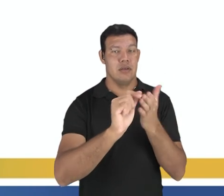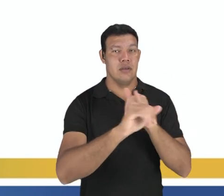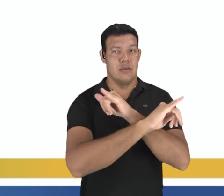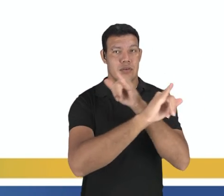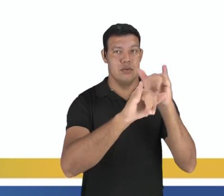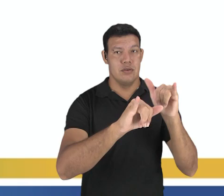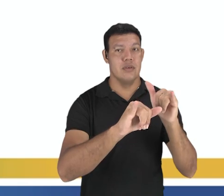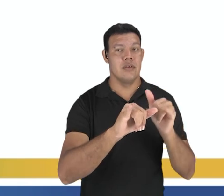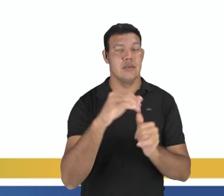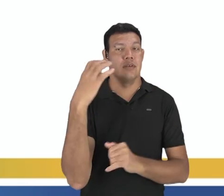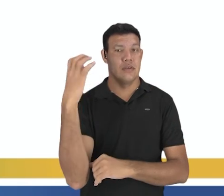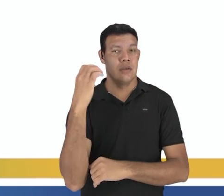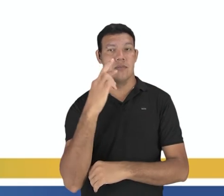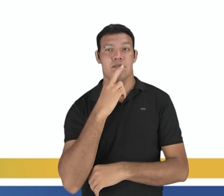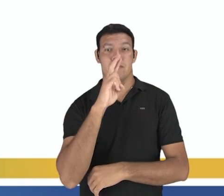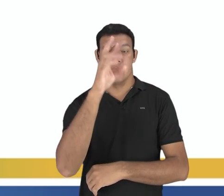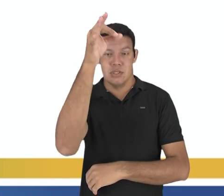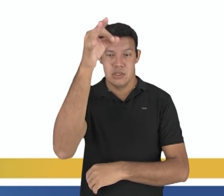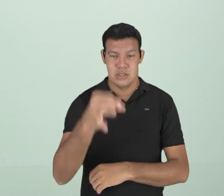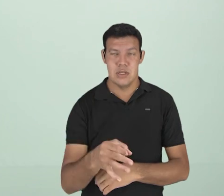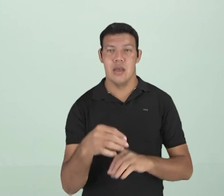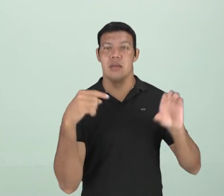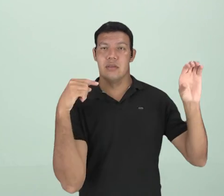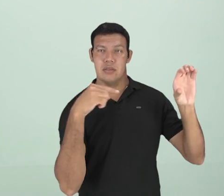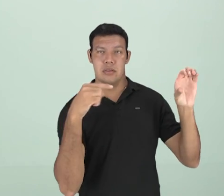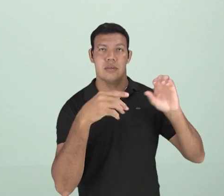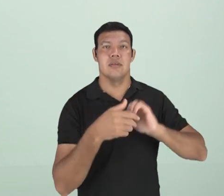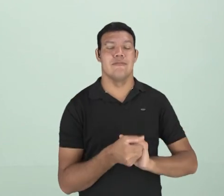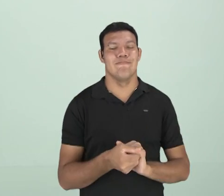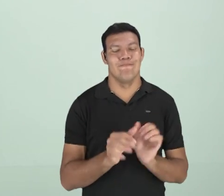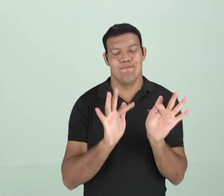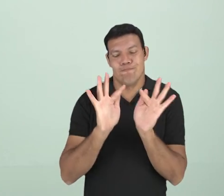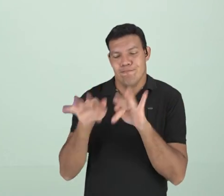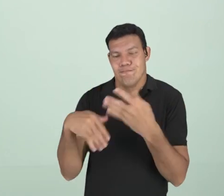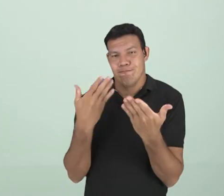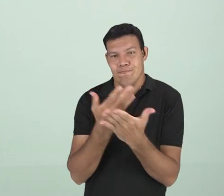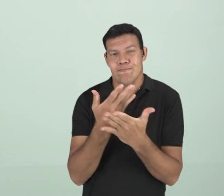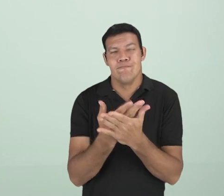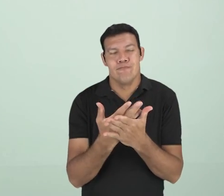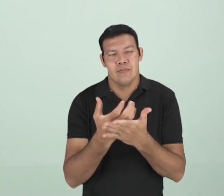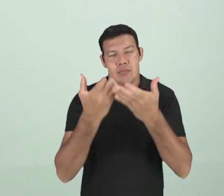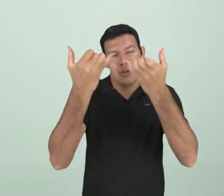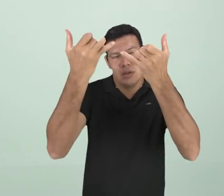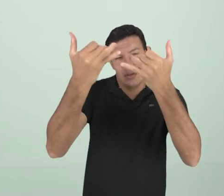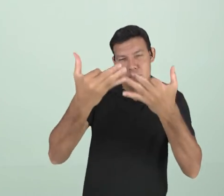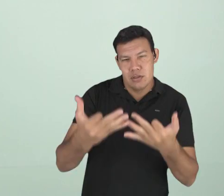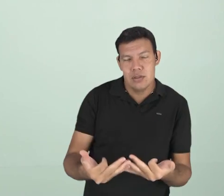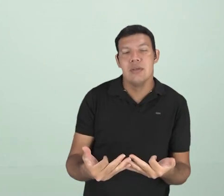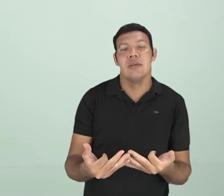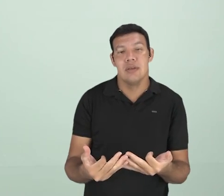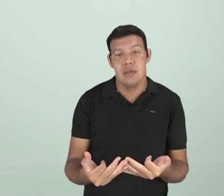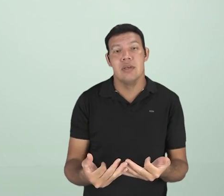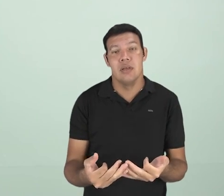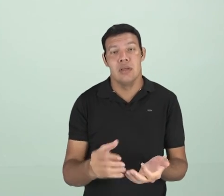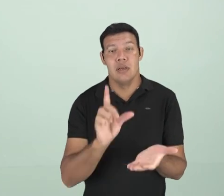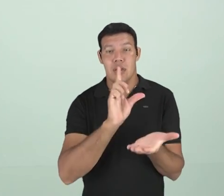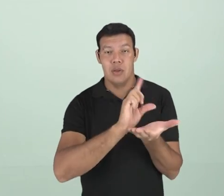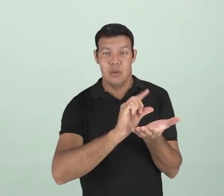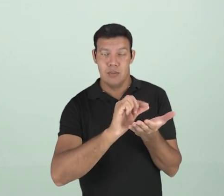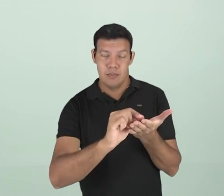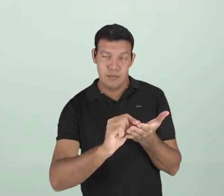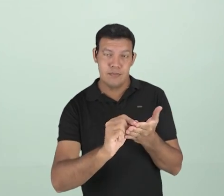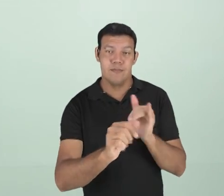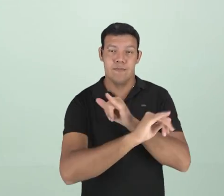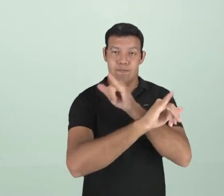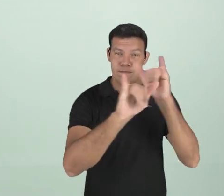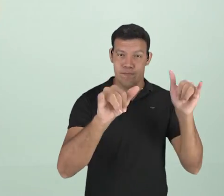científica. Então, nós terminamos aqui a nossa aula. Falamos muito bem a respeito do artigo de divulgação científica. Se